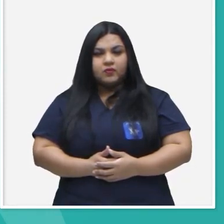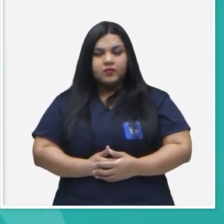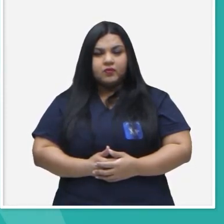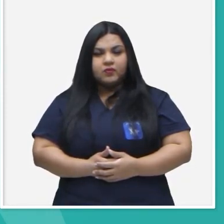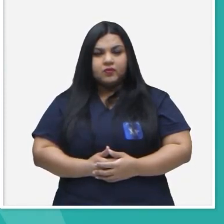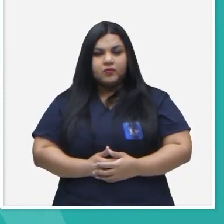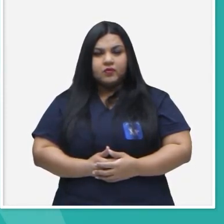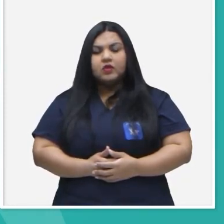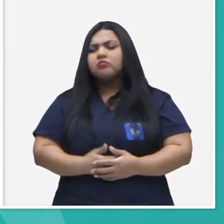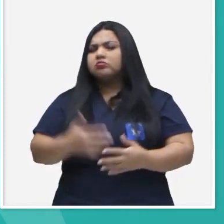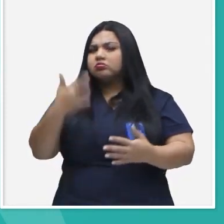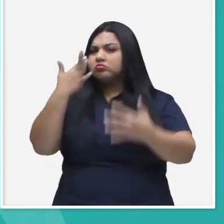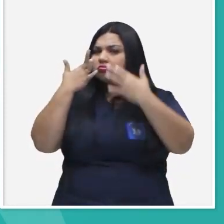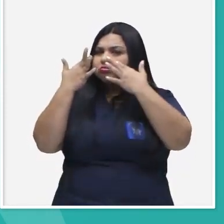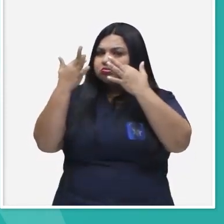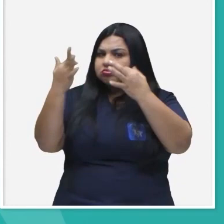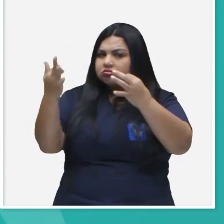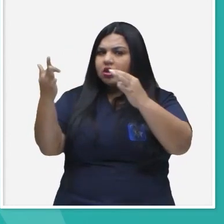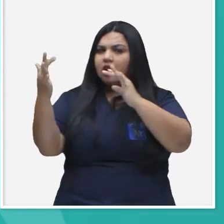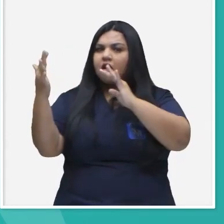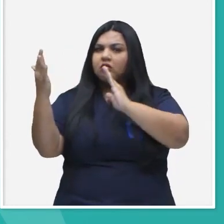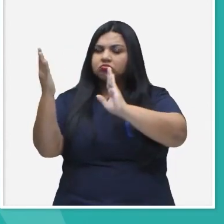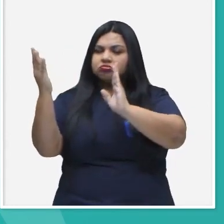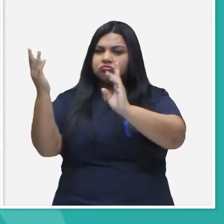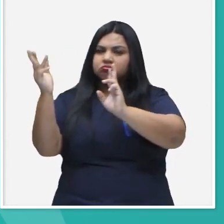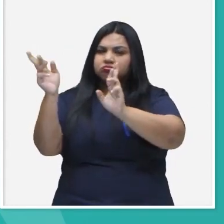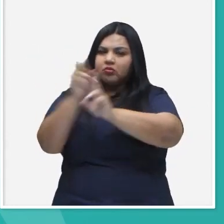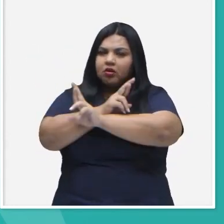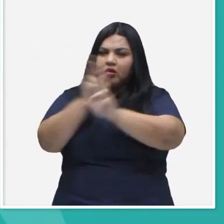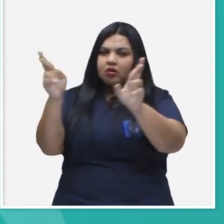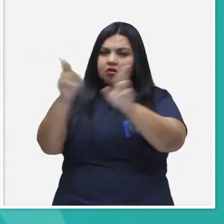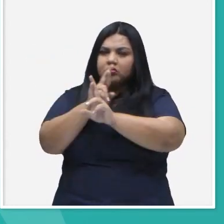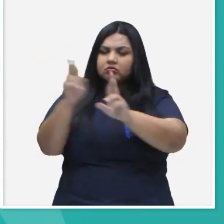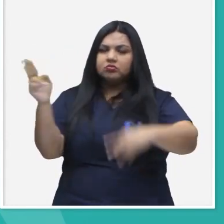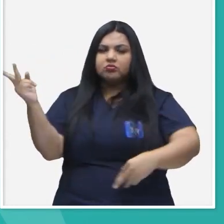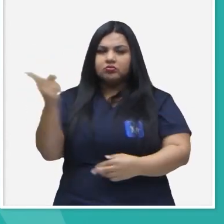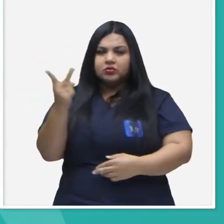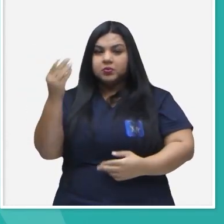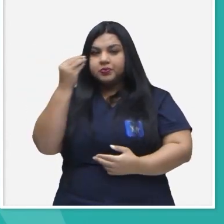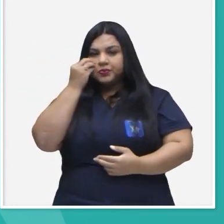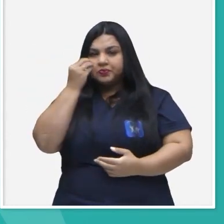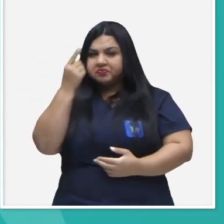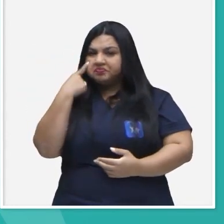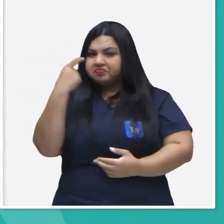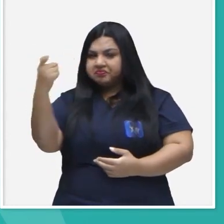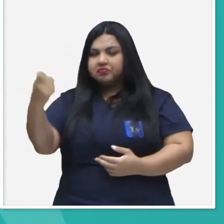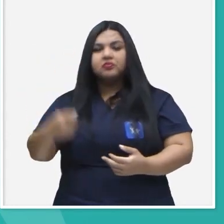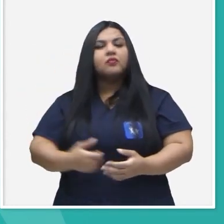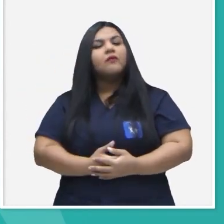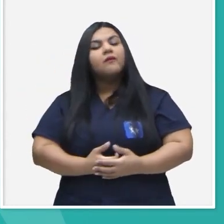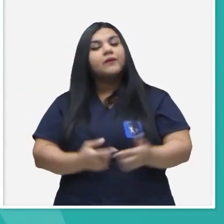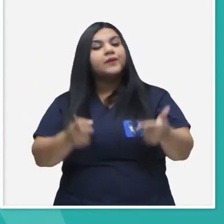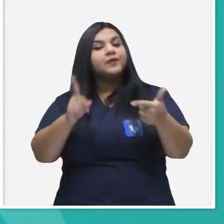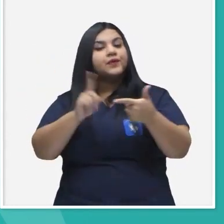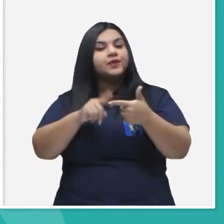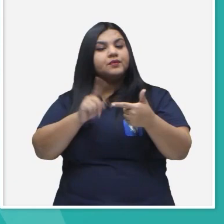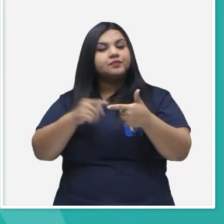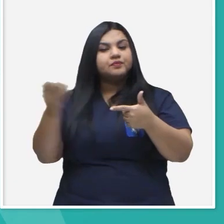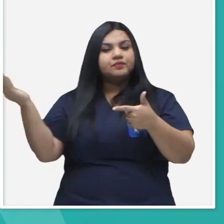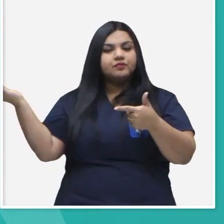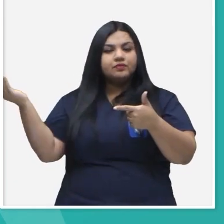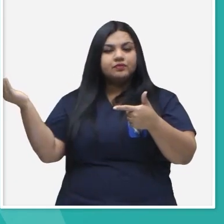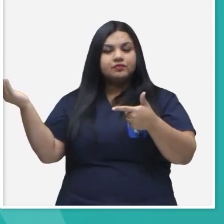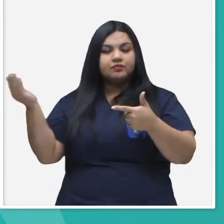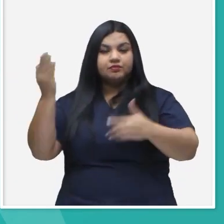devagarzinho para vocês verem aí a interação deles, observem, bem interessante, né? O próximo que nós temos